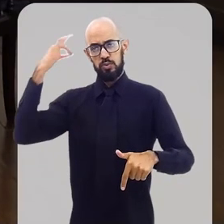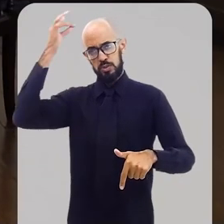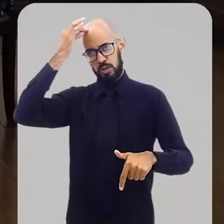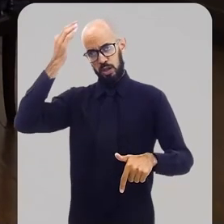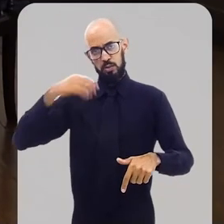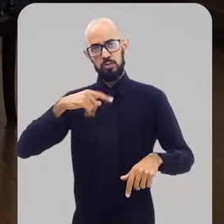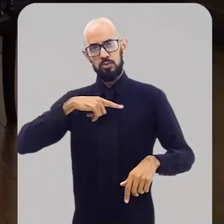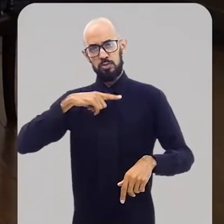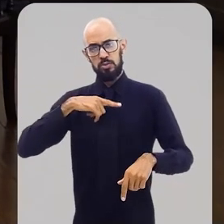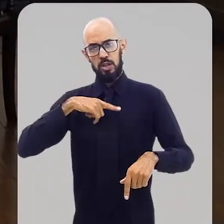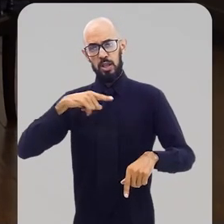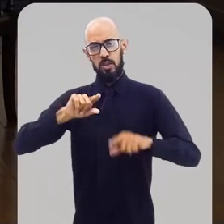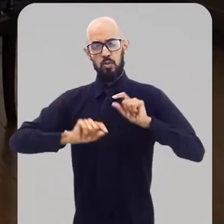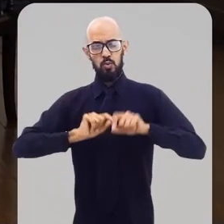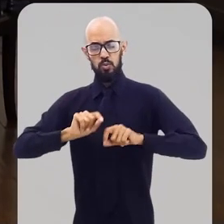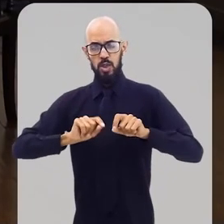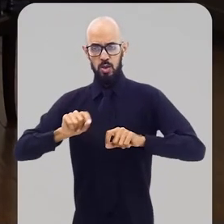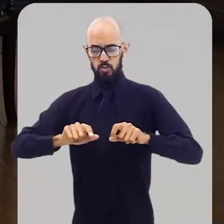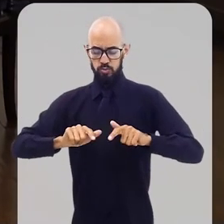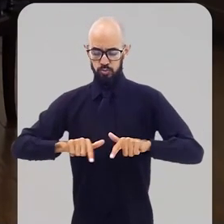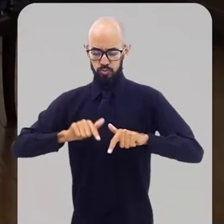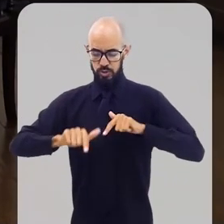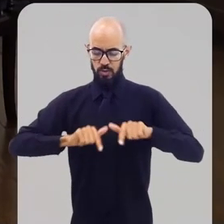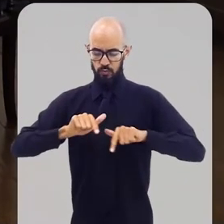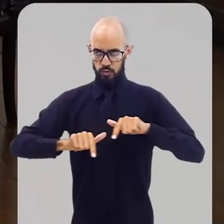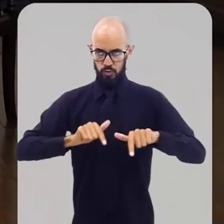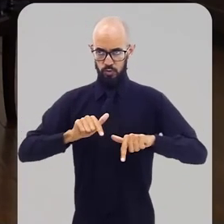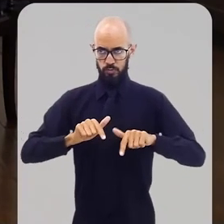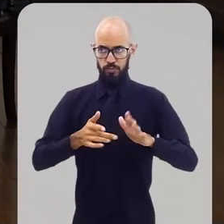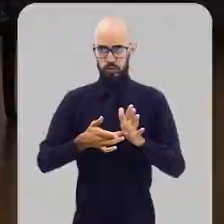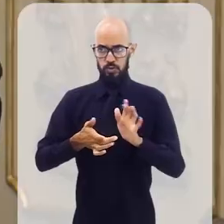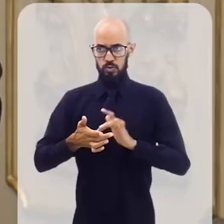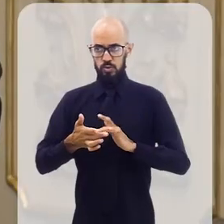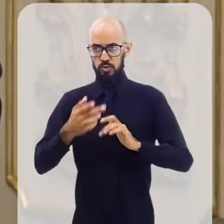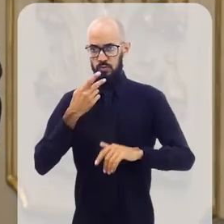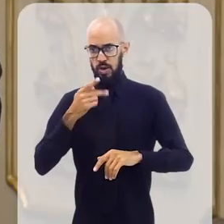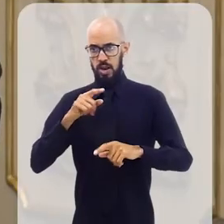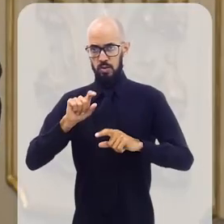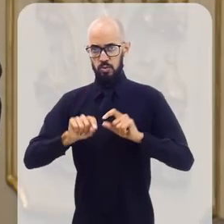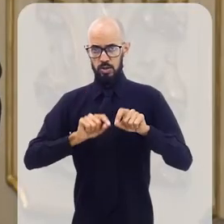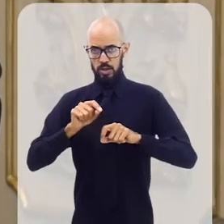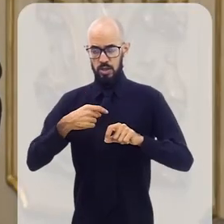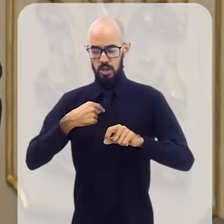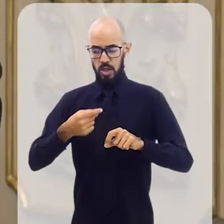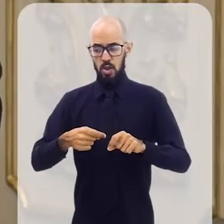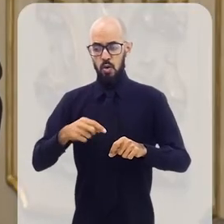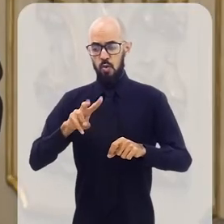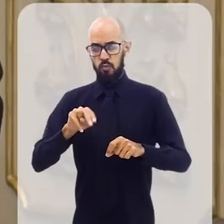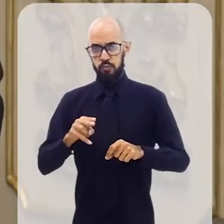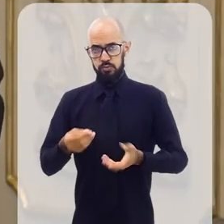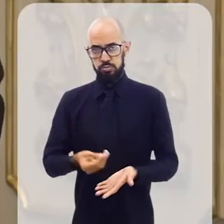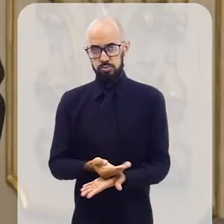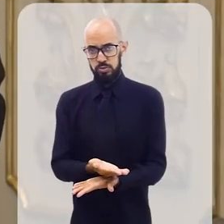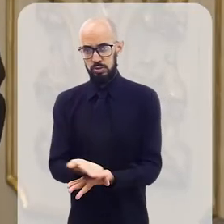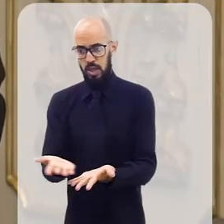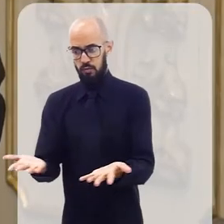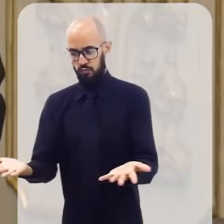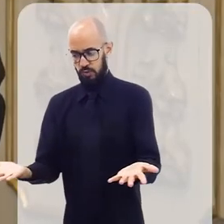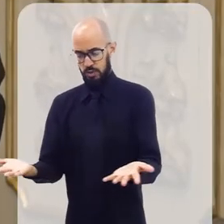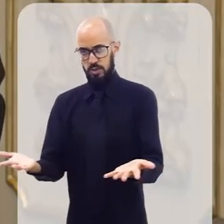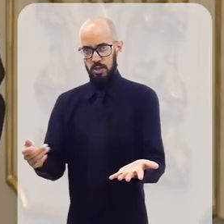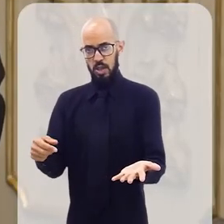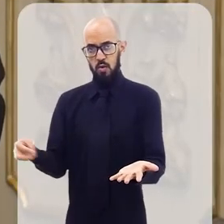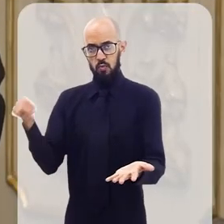ponto de vista serviço é o encontro serviço que Jesus fala eu vim para servir então